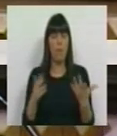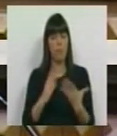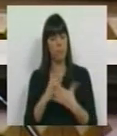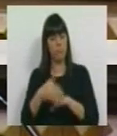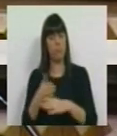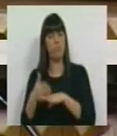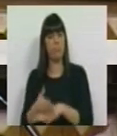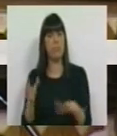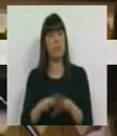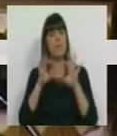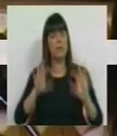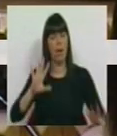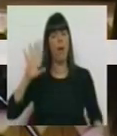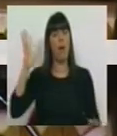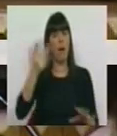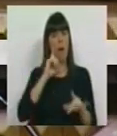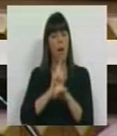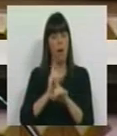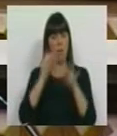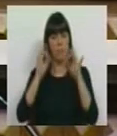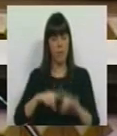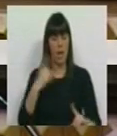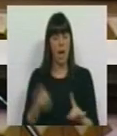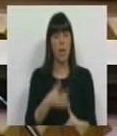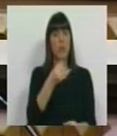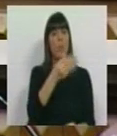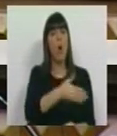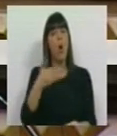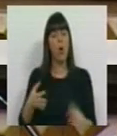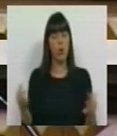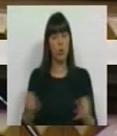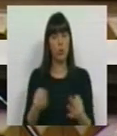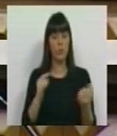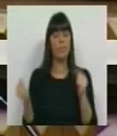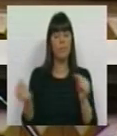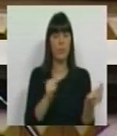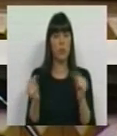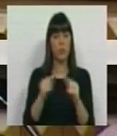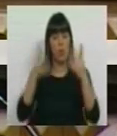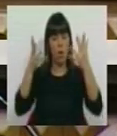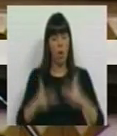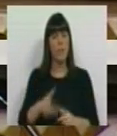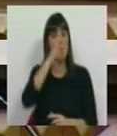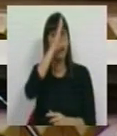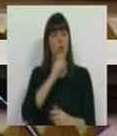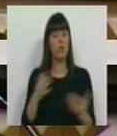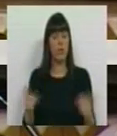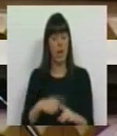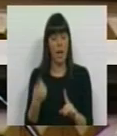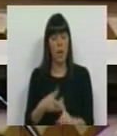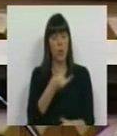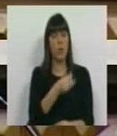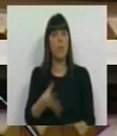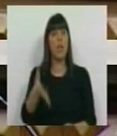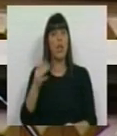sua intervenção, como aconteceu ainda no próprio ano de 2011, com a discussão do Orçamento de Estado para o ano